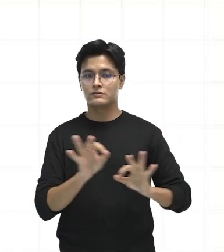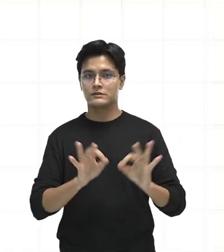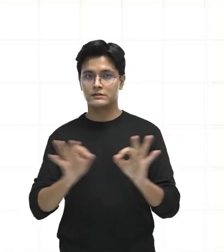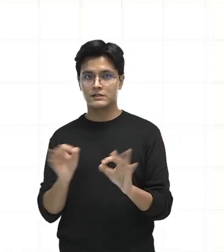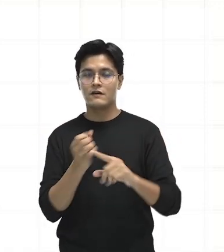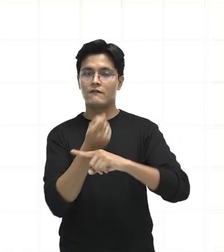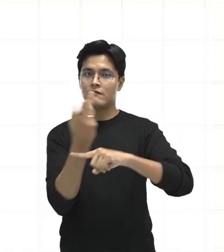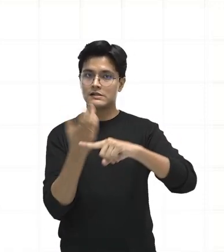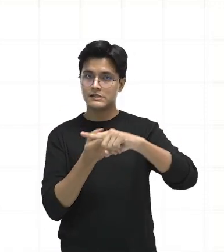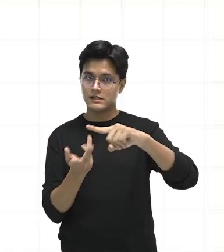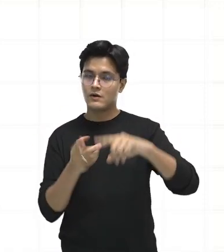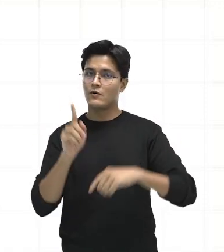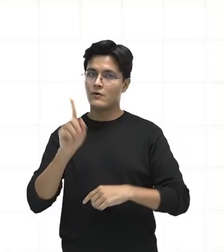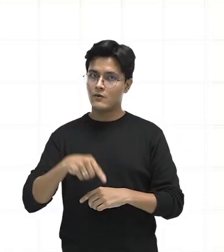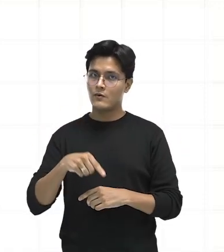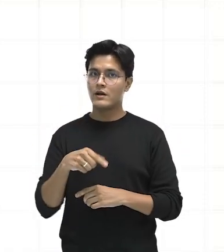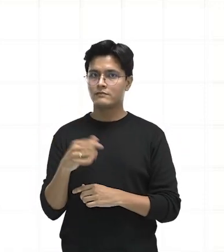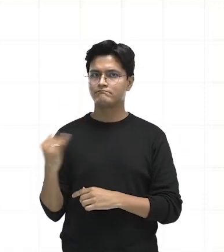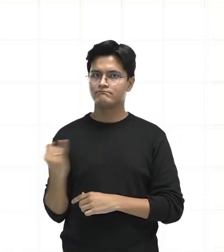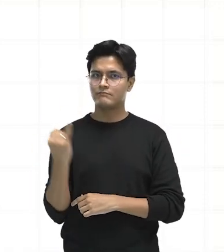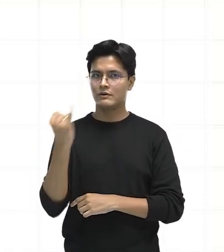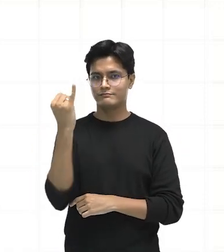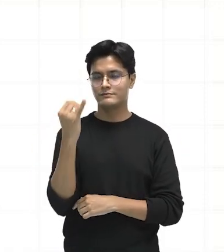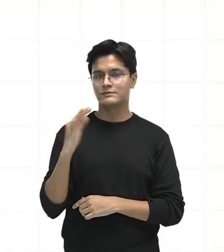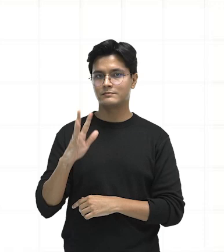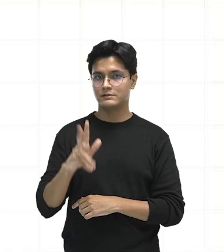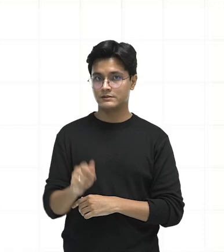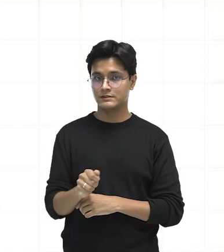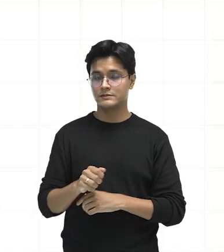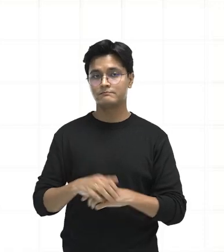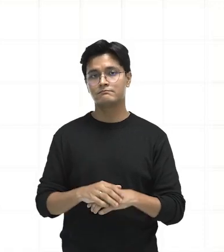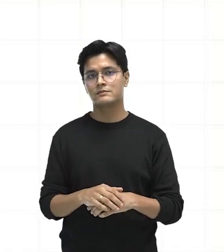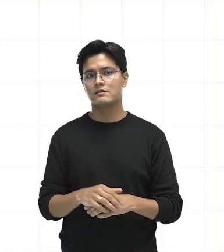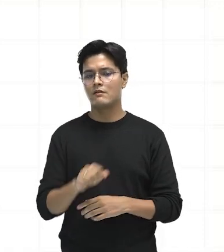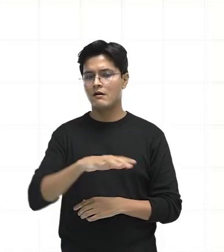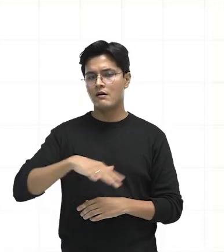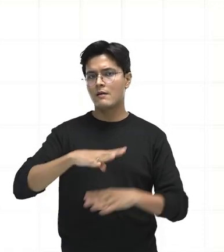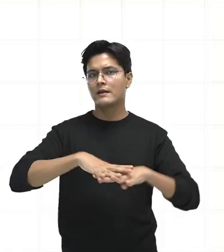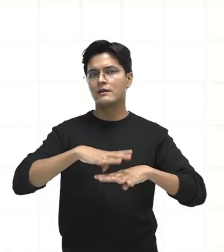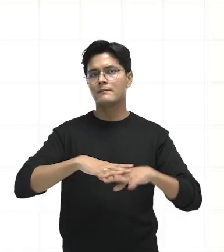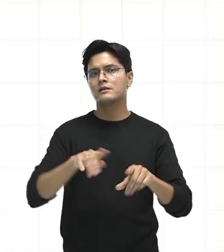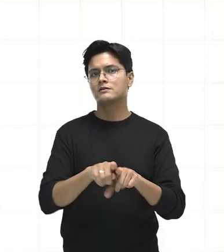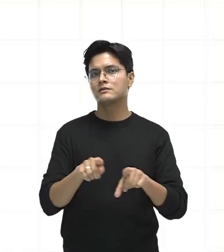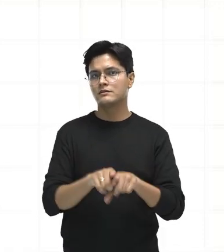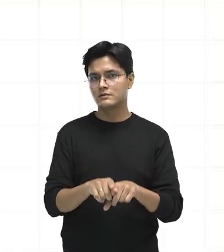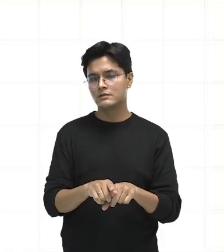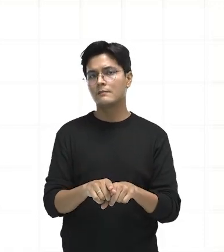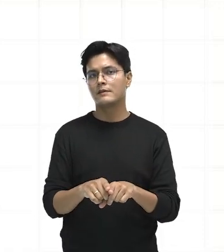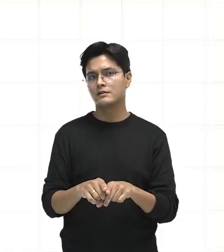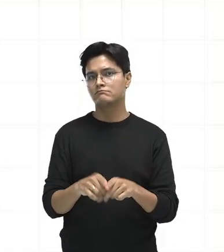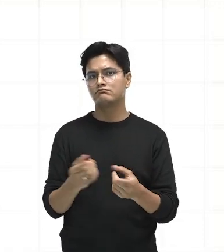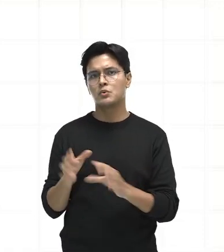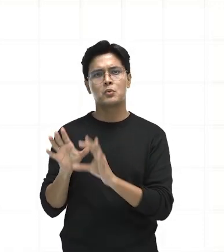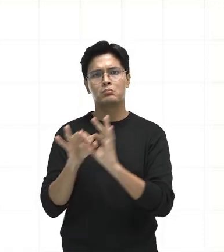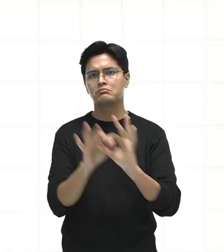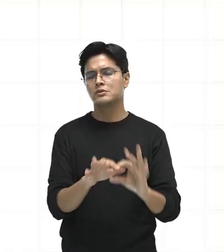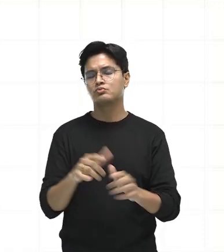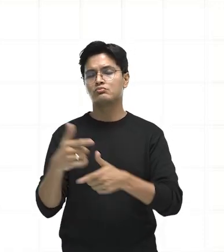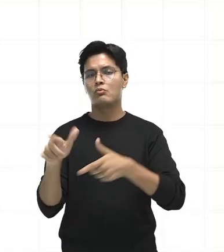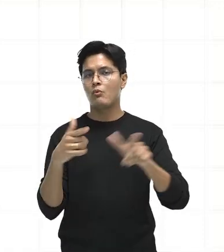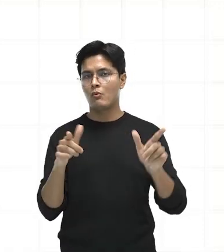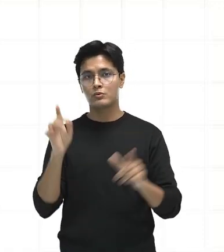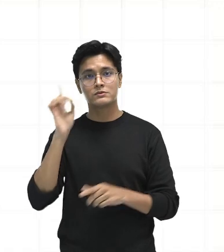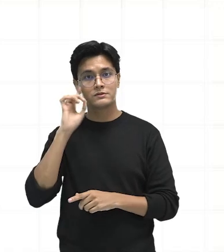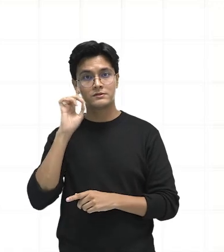são habilidades essenciais, não só na matemática, mas também em diversas situações do